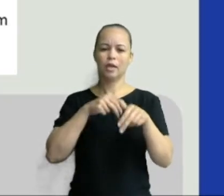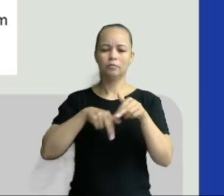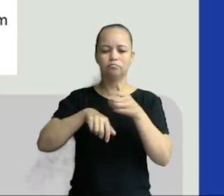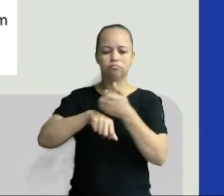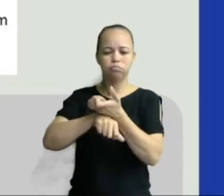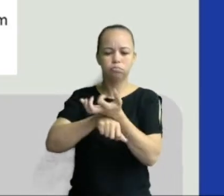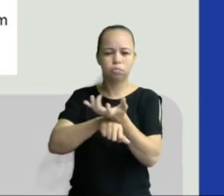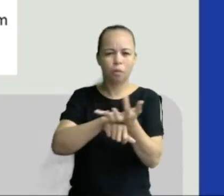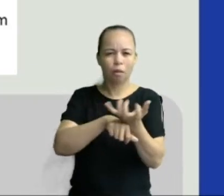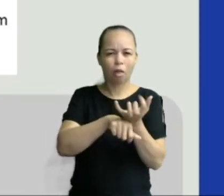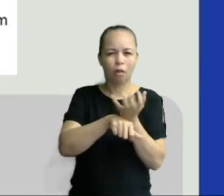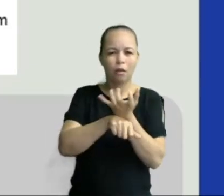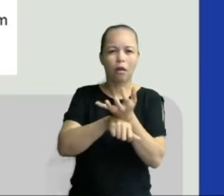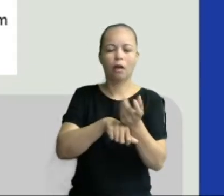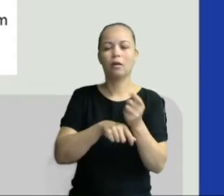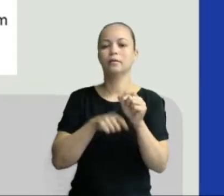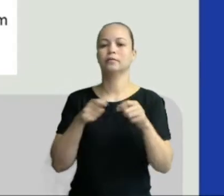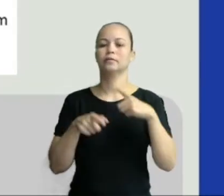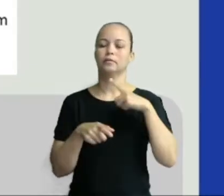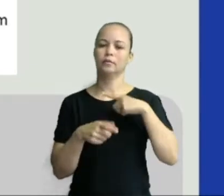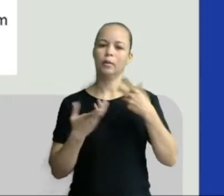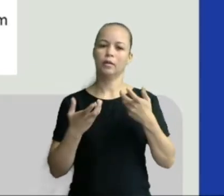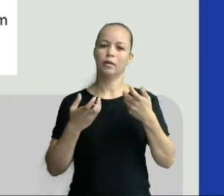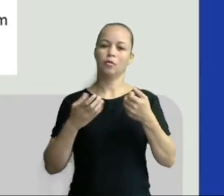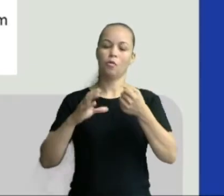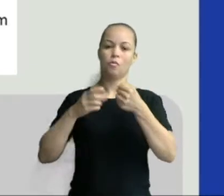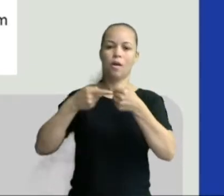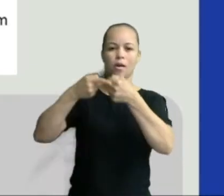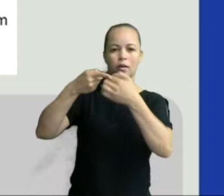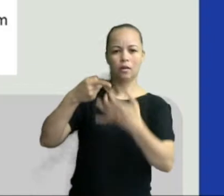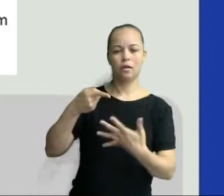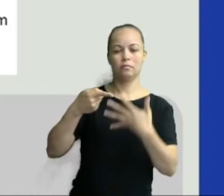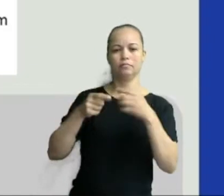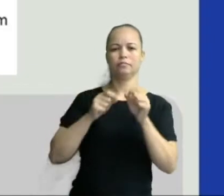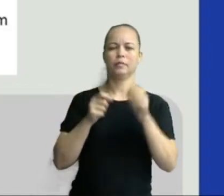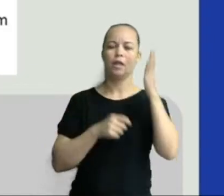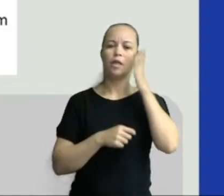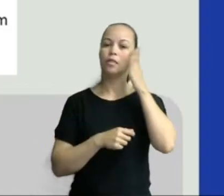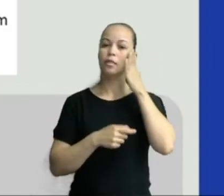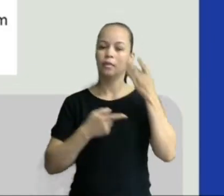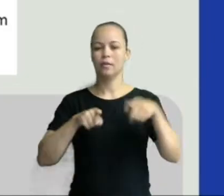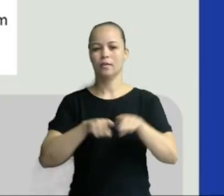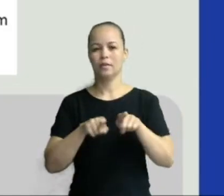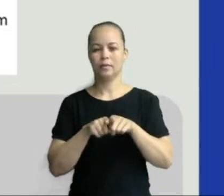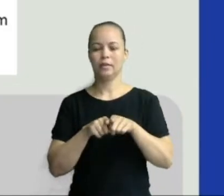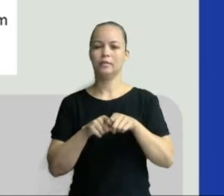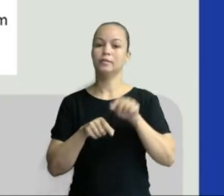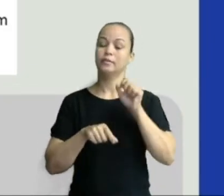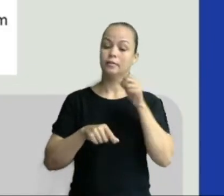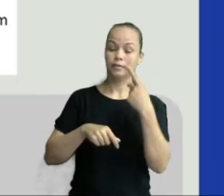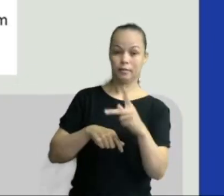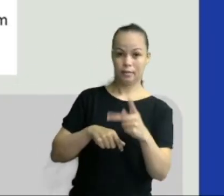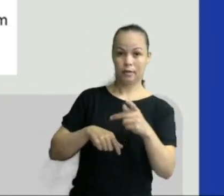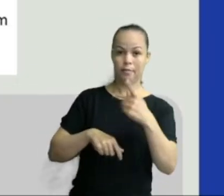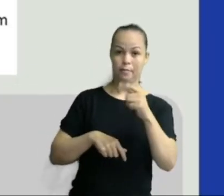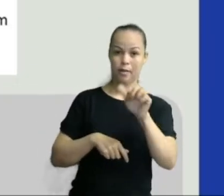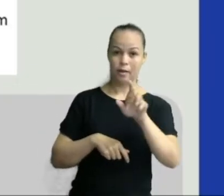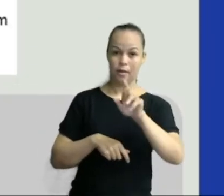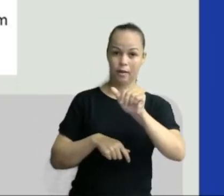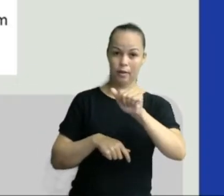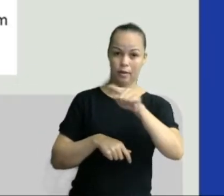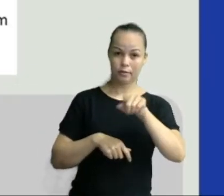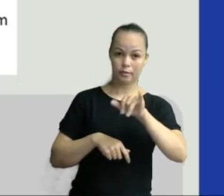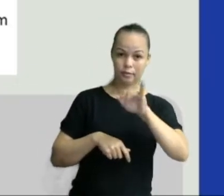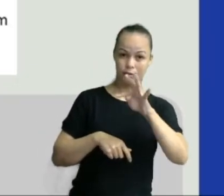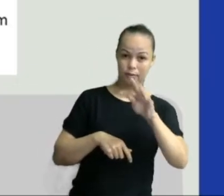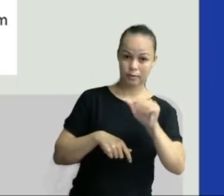seja, as estruturas locomotoras, tem também a ver com a classificação e a gente também entender se ele é parasita ou não devido a essas